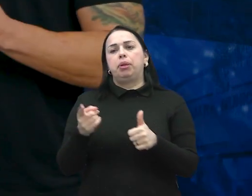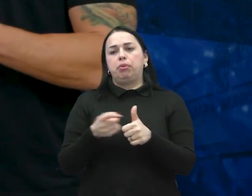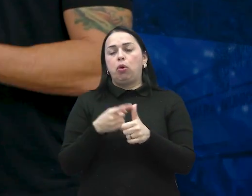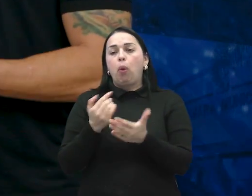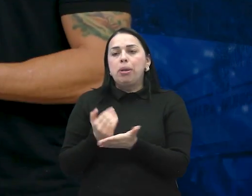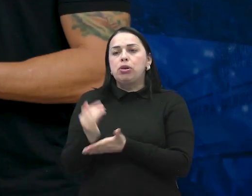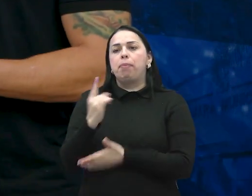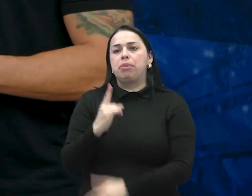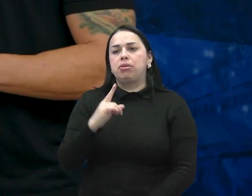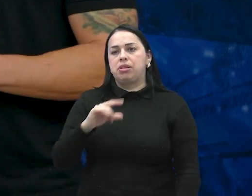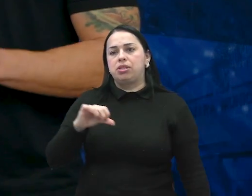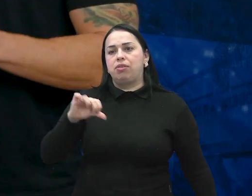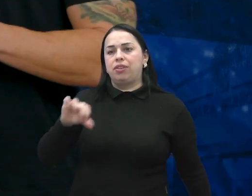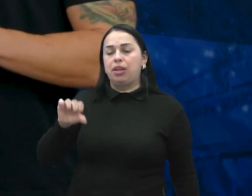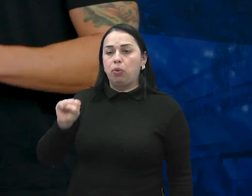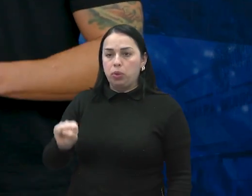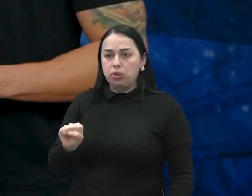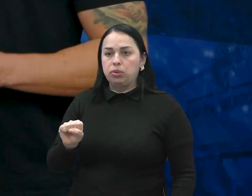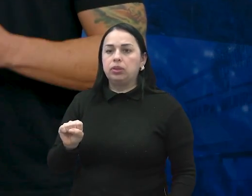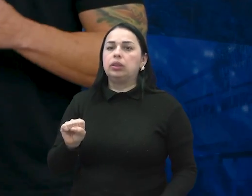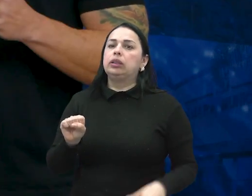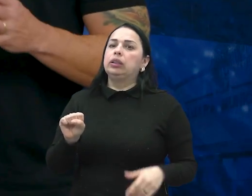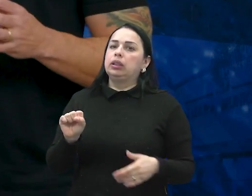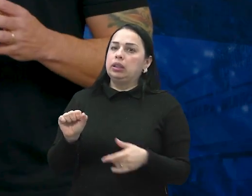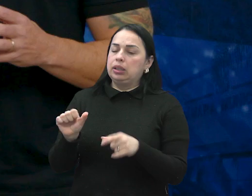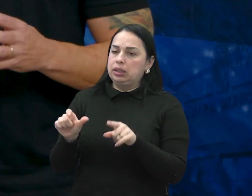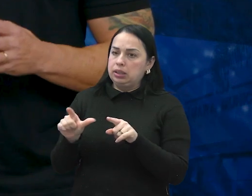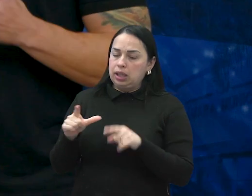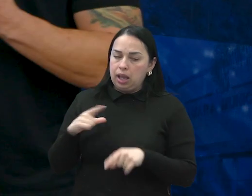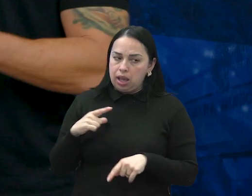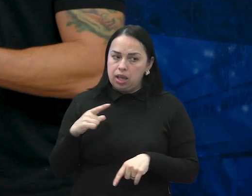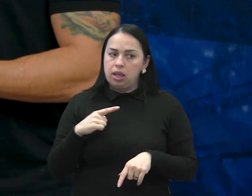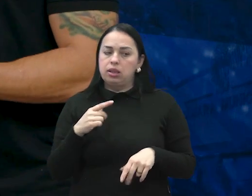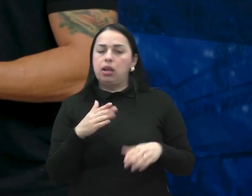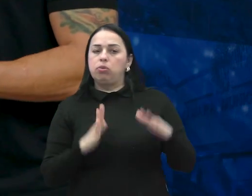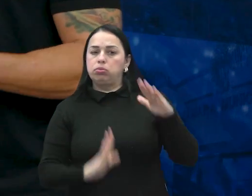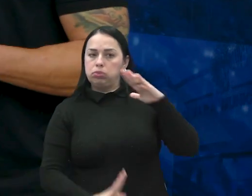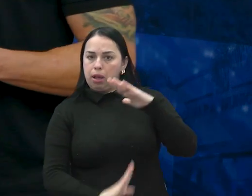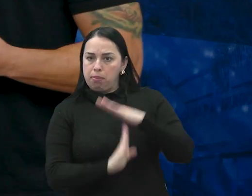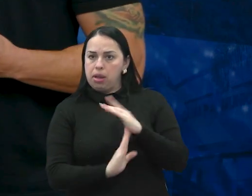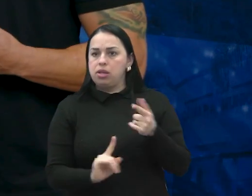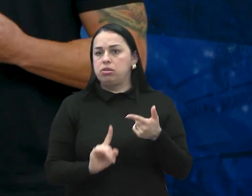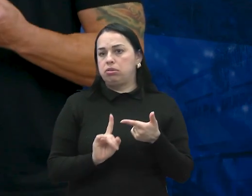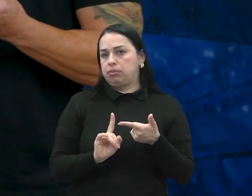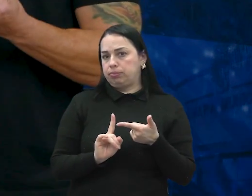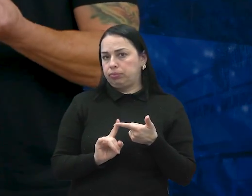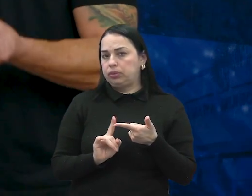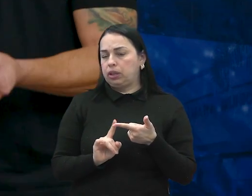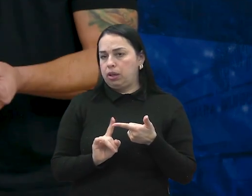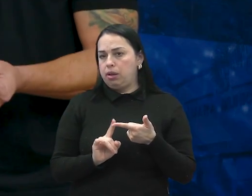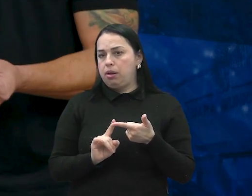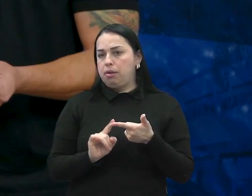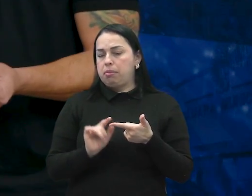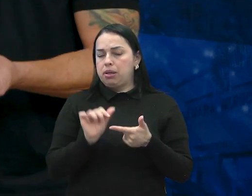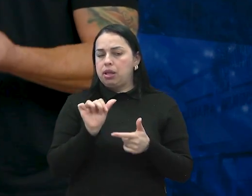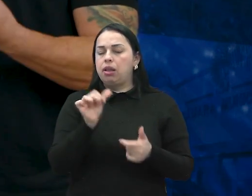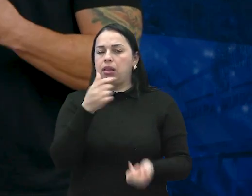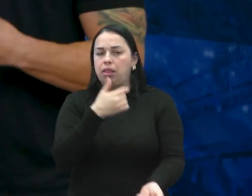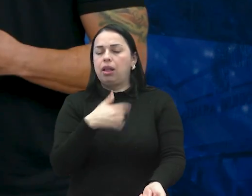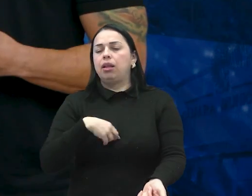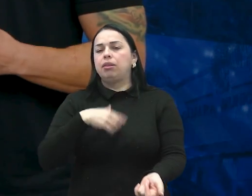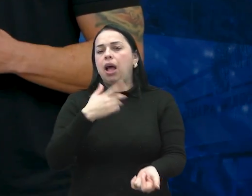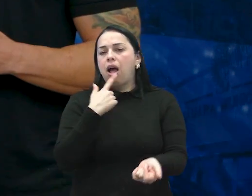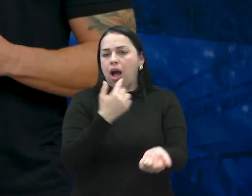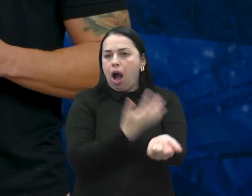passou a vigorar em 1998, já trazendo já algumas tolerâncias e limites para a presença de álcool no